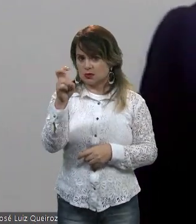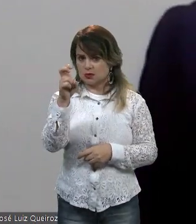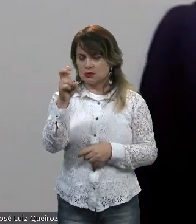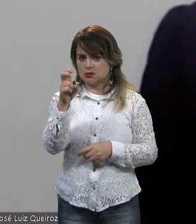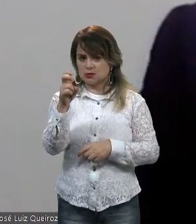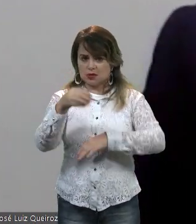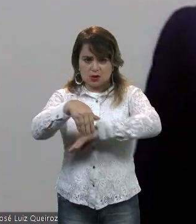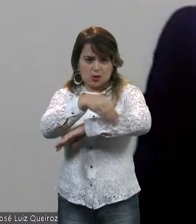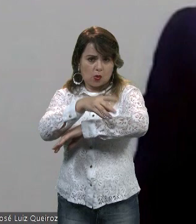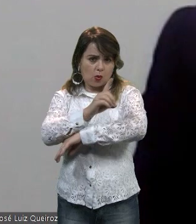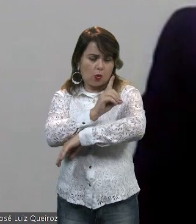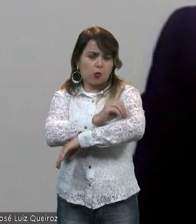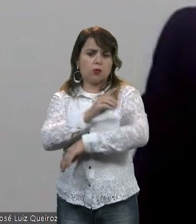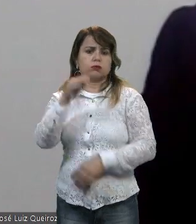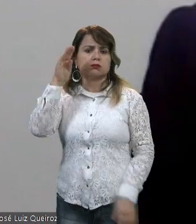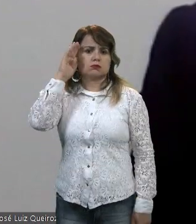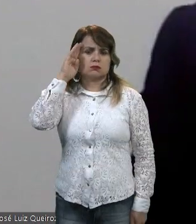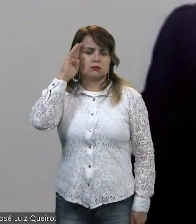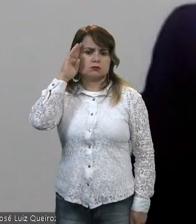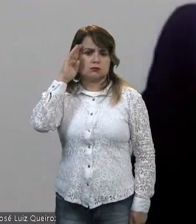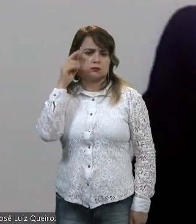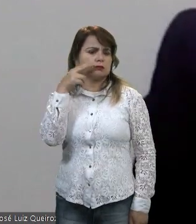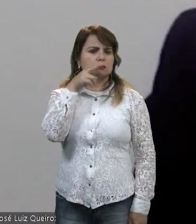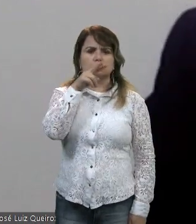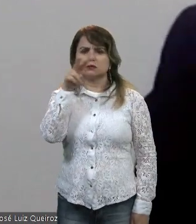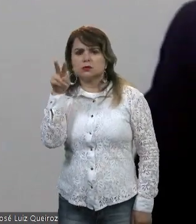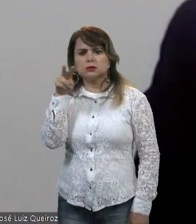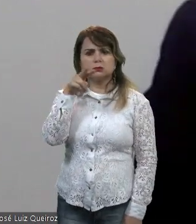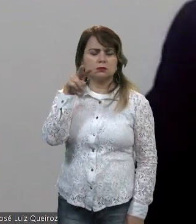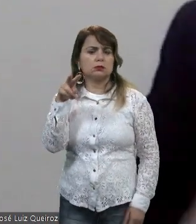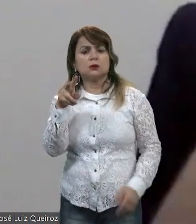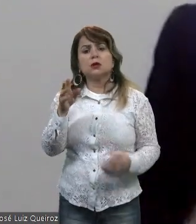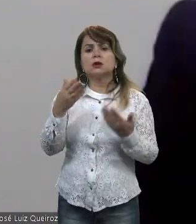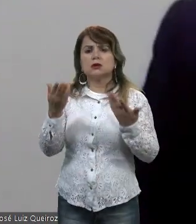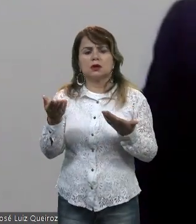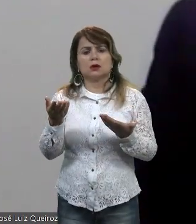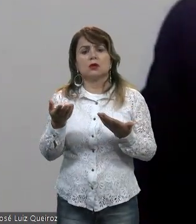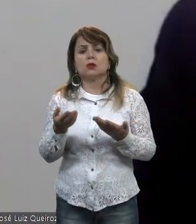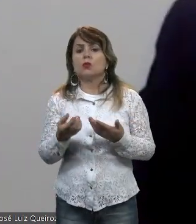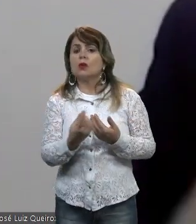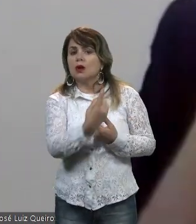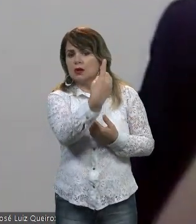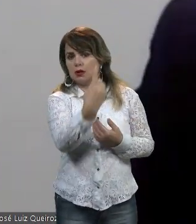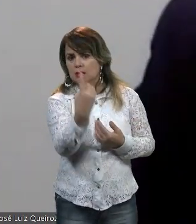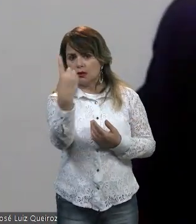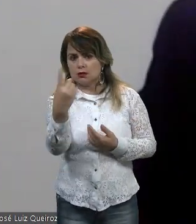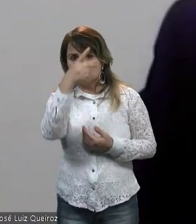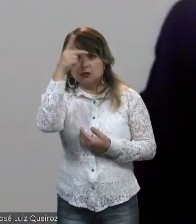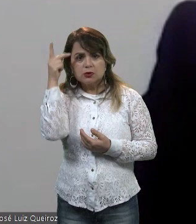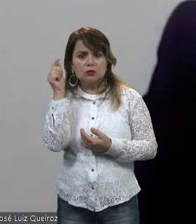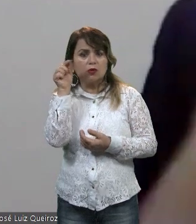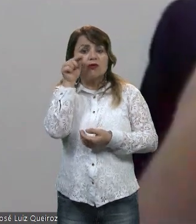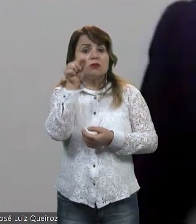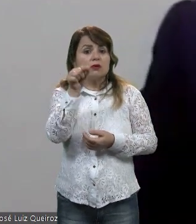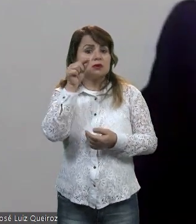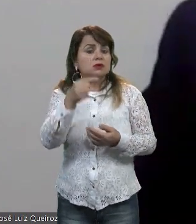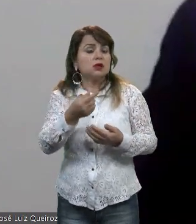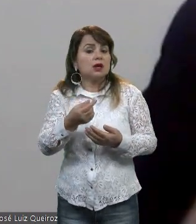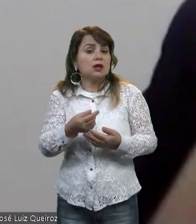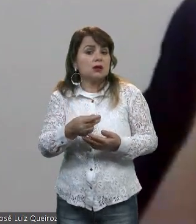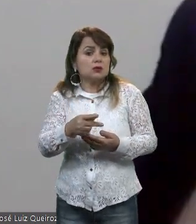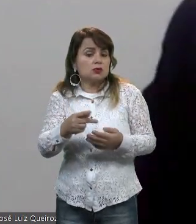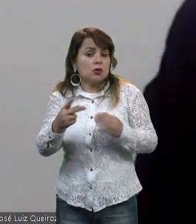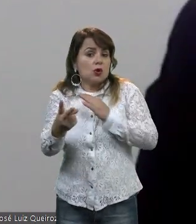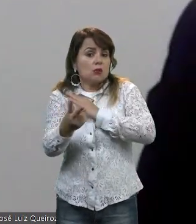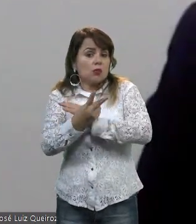fiscais. A prefeitura, o Estado, não tem como ser babá das pessoas. Cada pessoa tem que ter a responsabilidade de se cuidar,